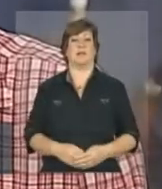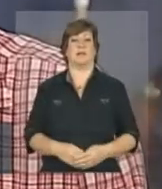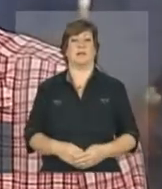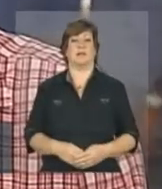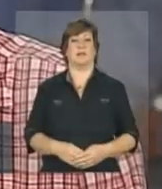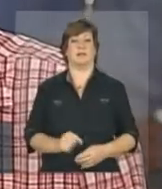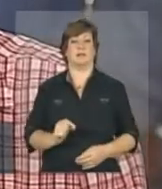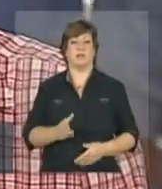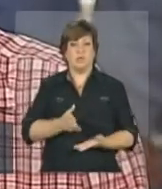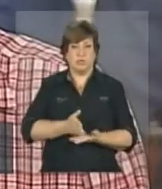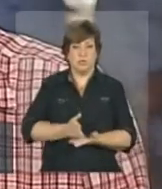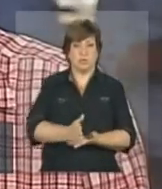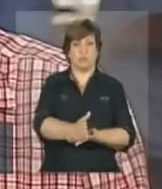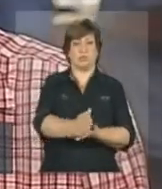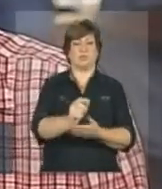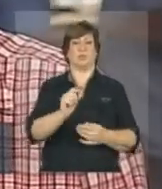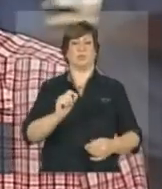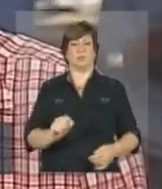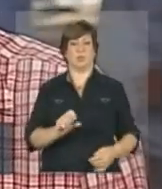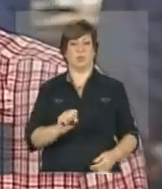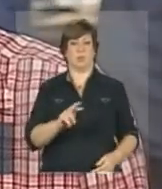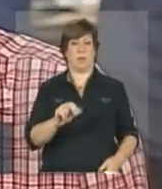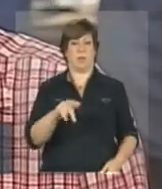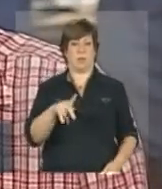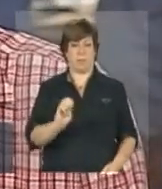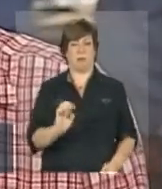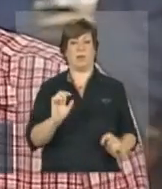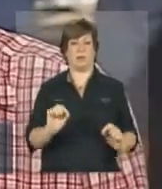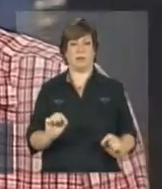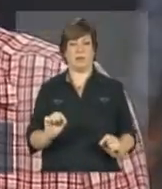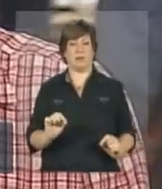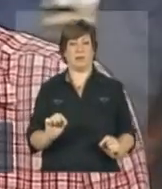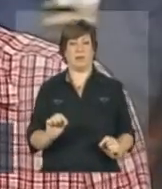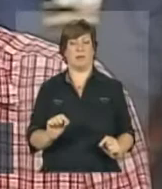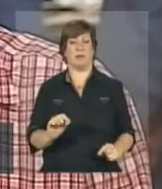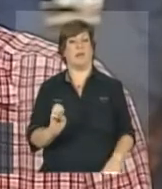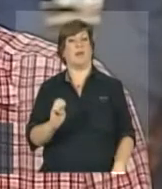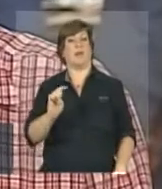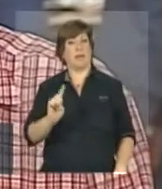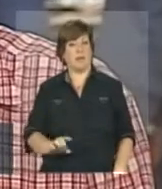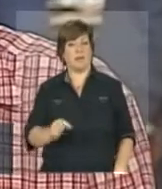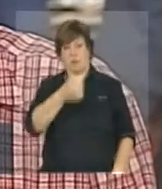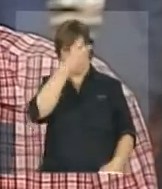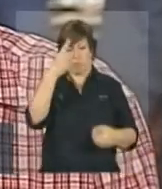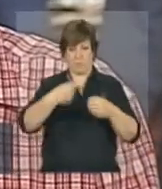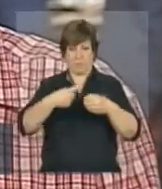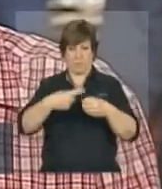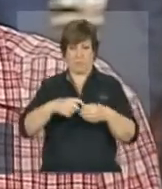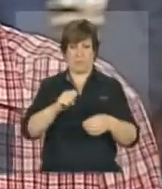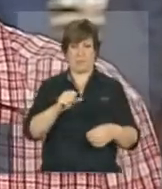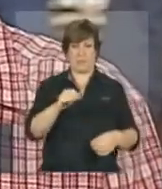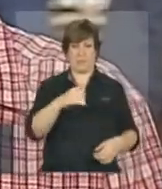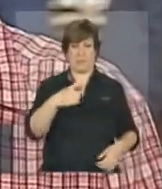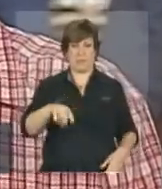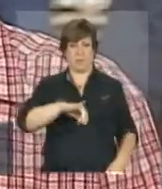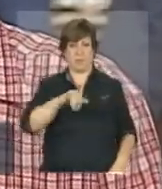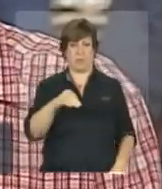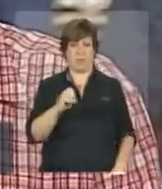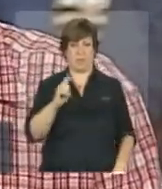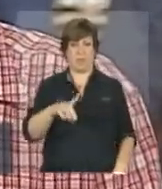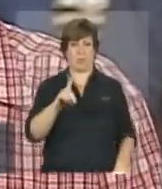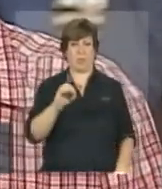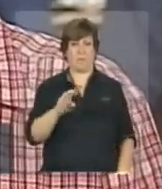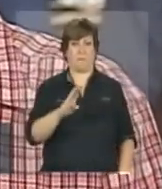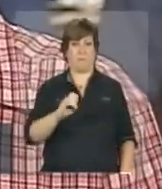na direção de Suape, que é no município de São José do Belmonte.